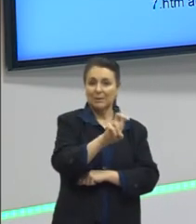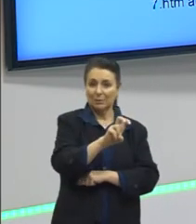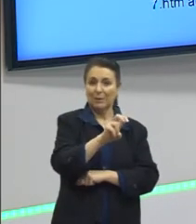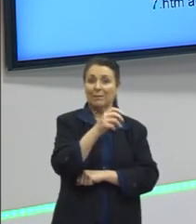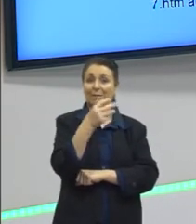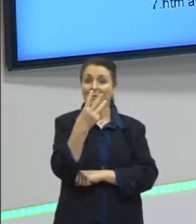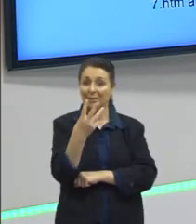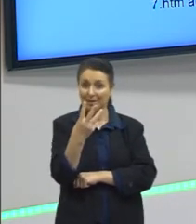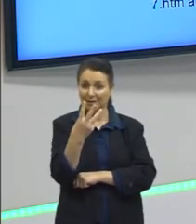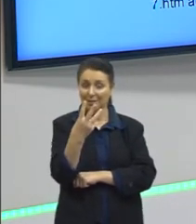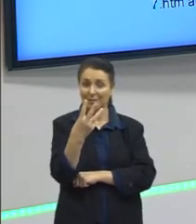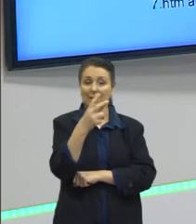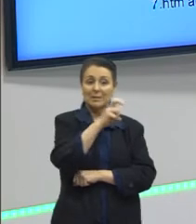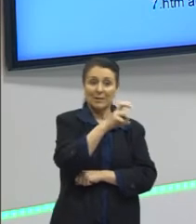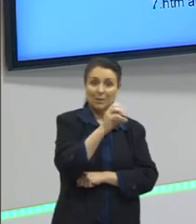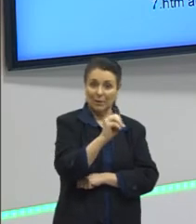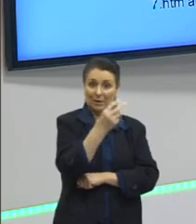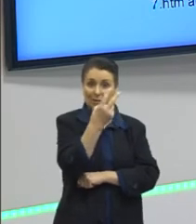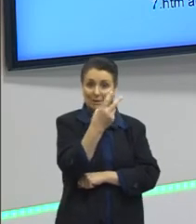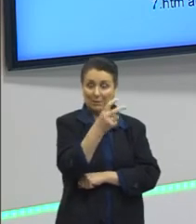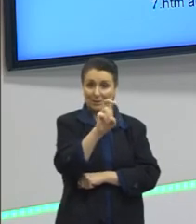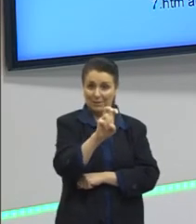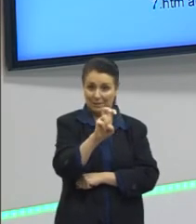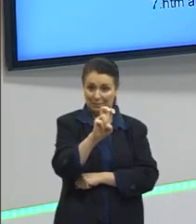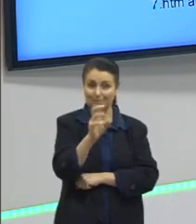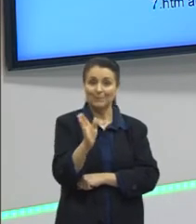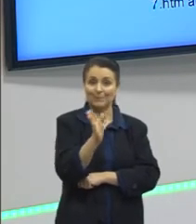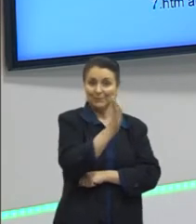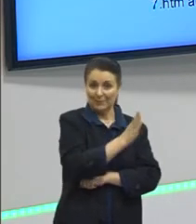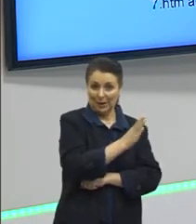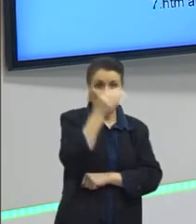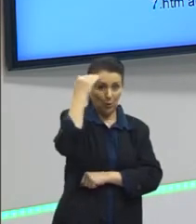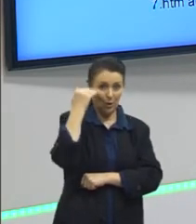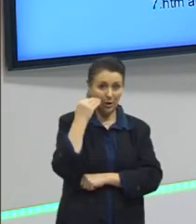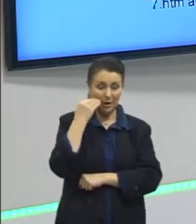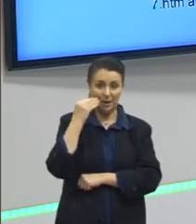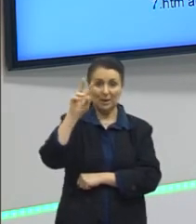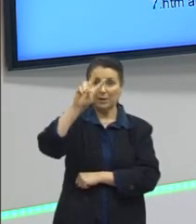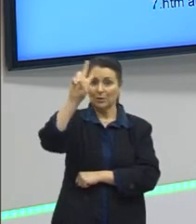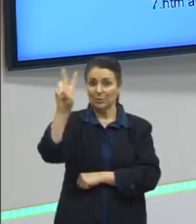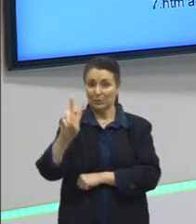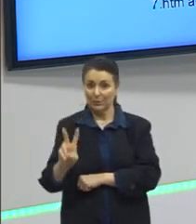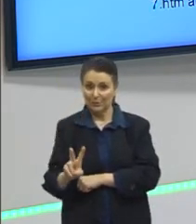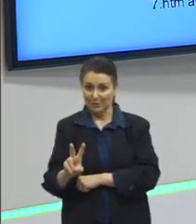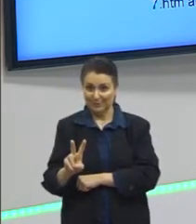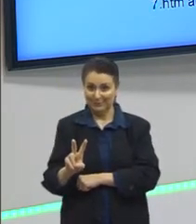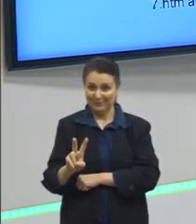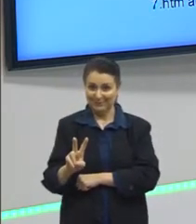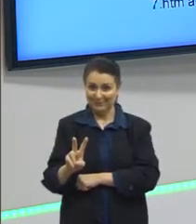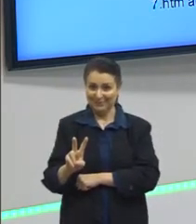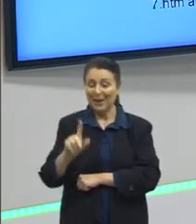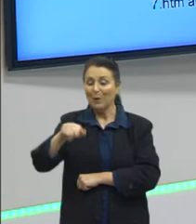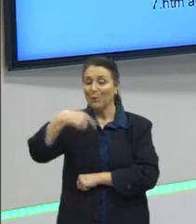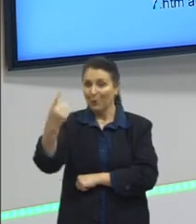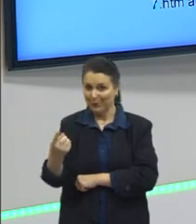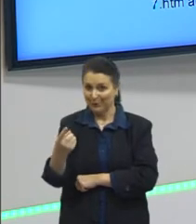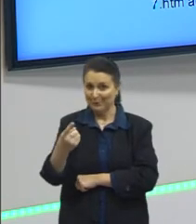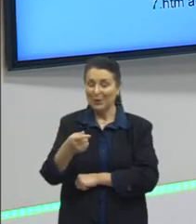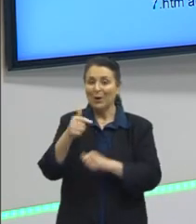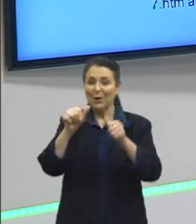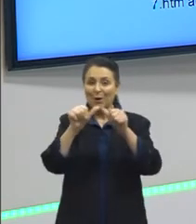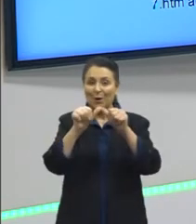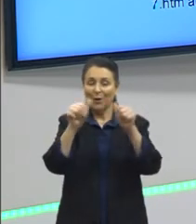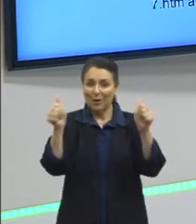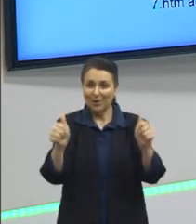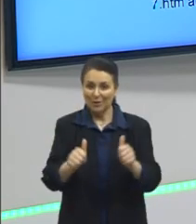foi a guerra da Coreia né e a Guerra do Vietnã que foi até 75 um erro de Ctrl c control aqui na imagem a gente